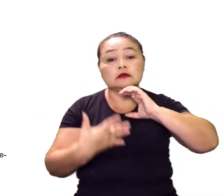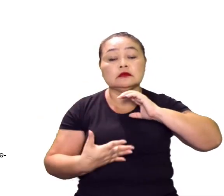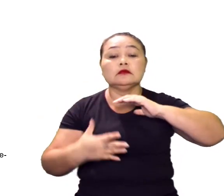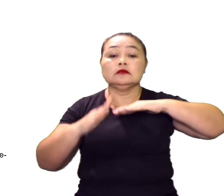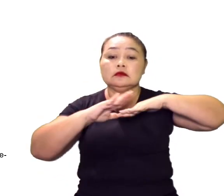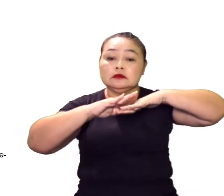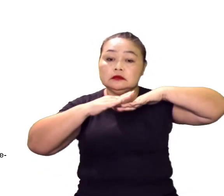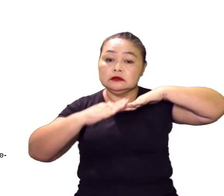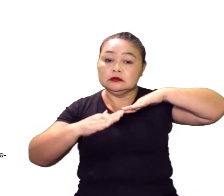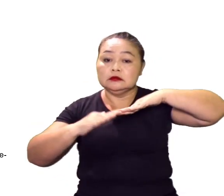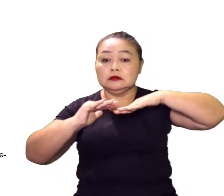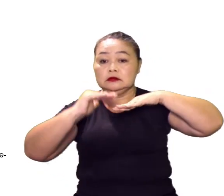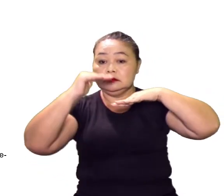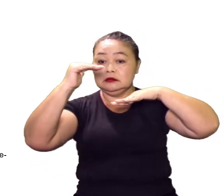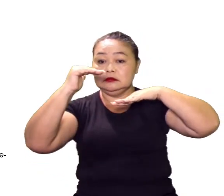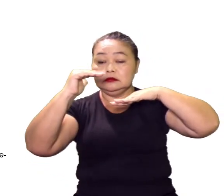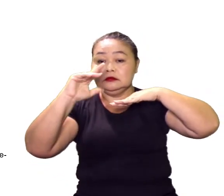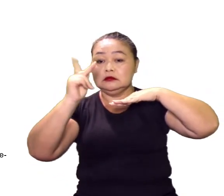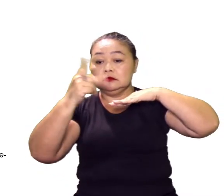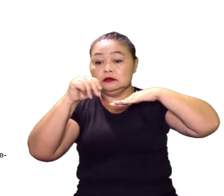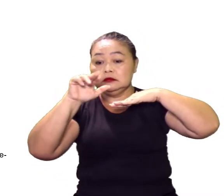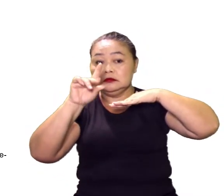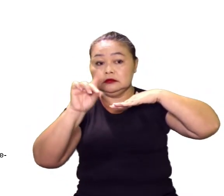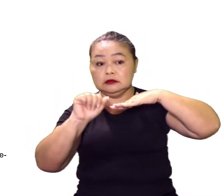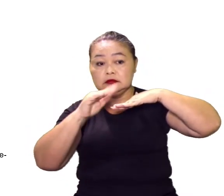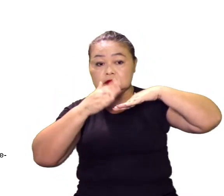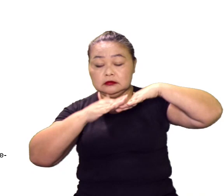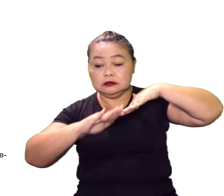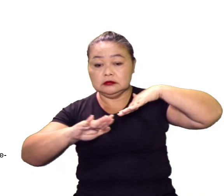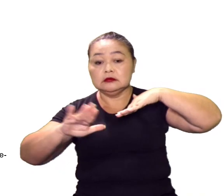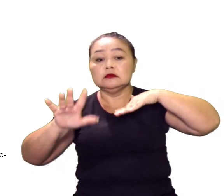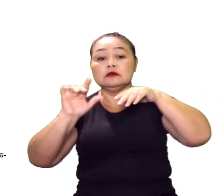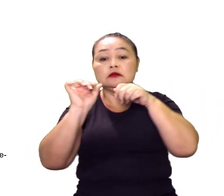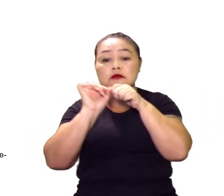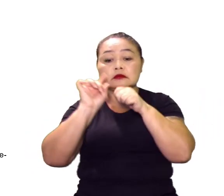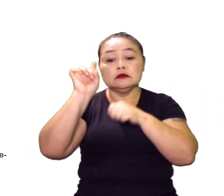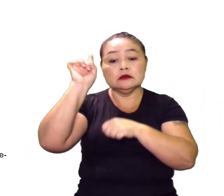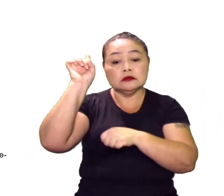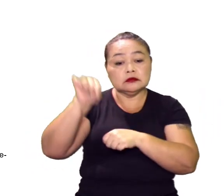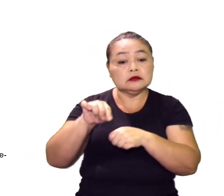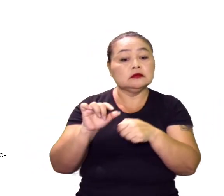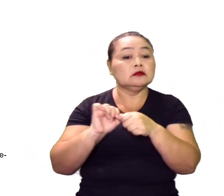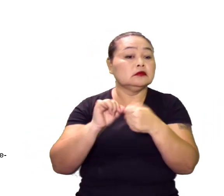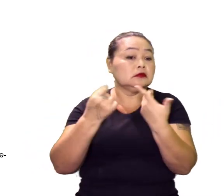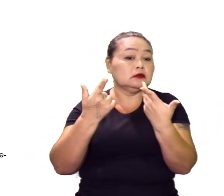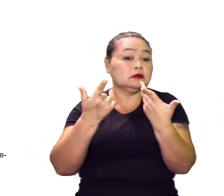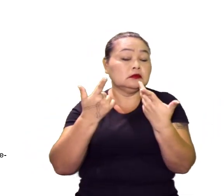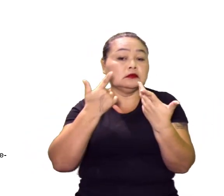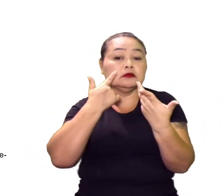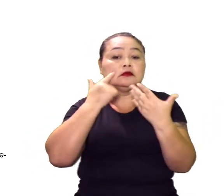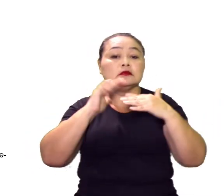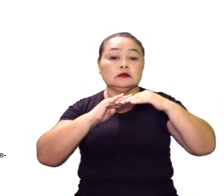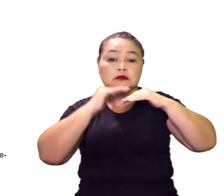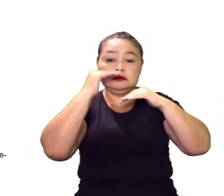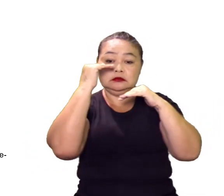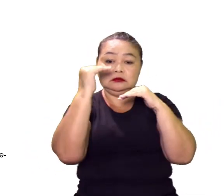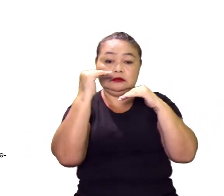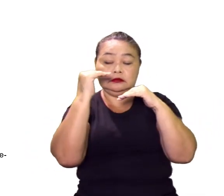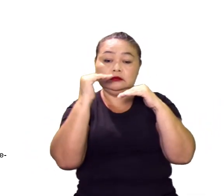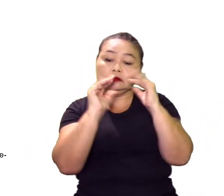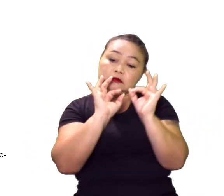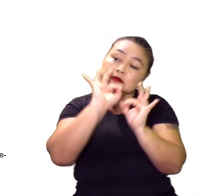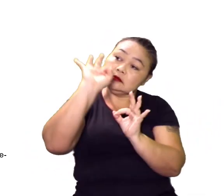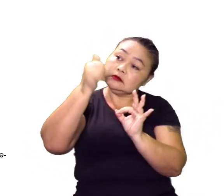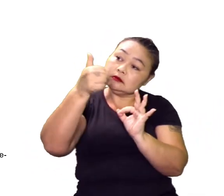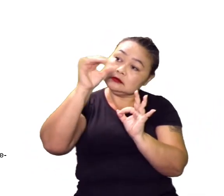planície, do planalto, da chapada, da depressão e do tabuleiro. Uma planície é uma área que tem altitude de 0 a